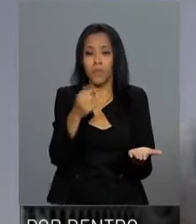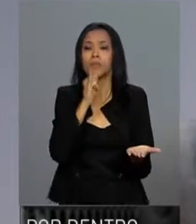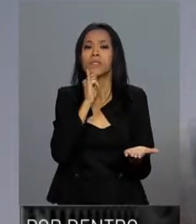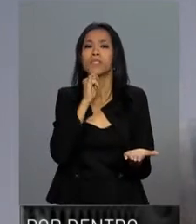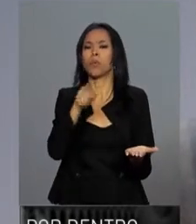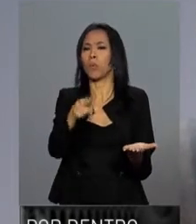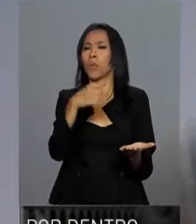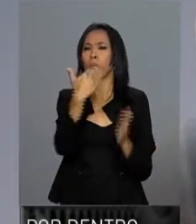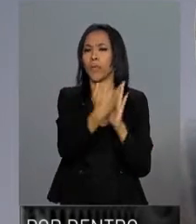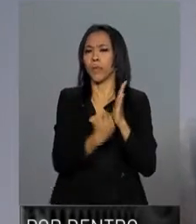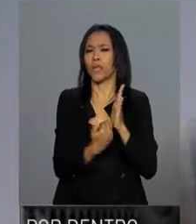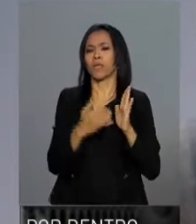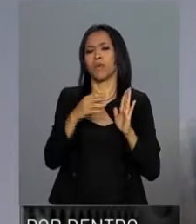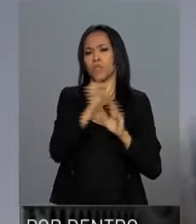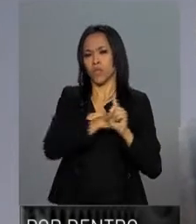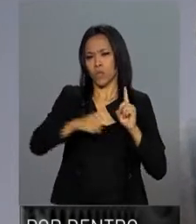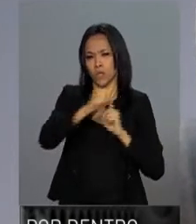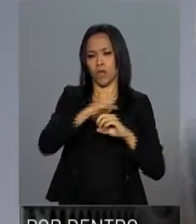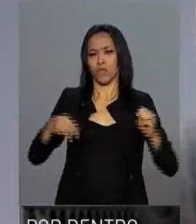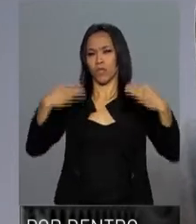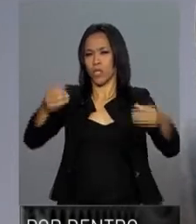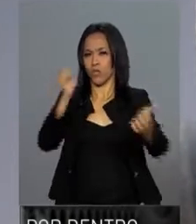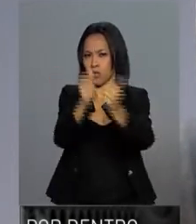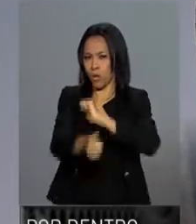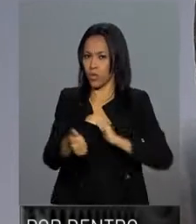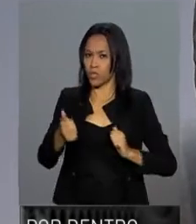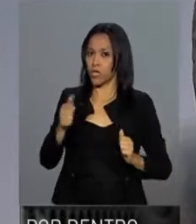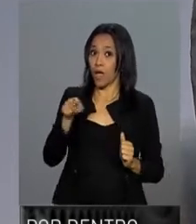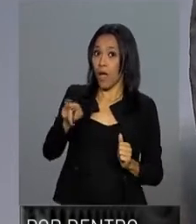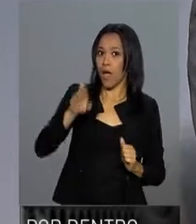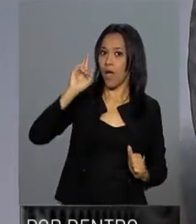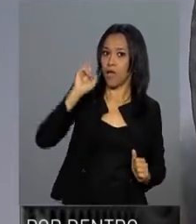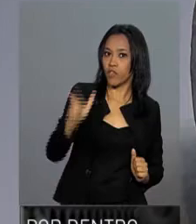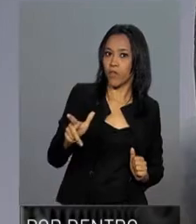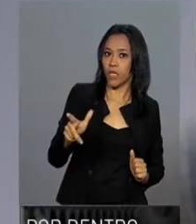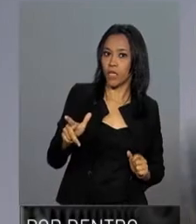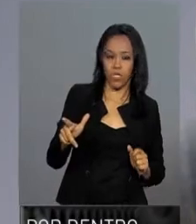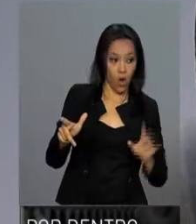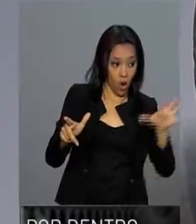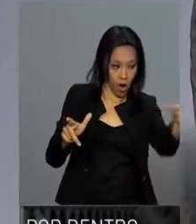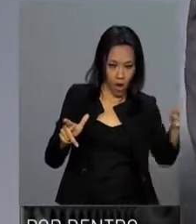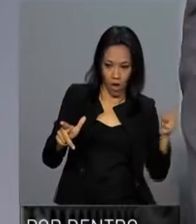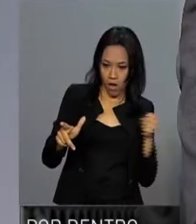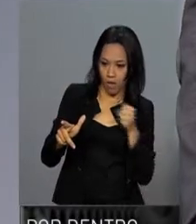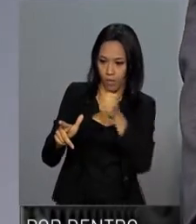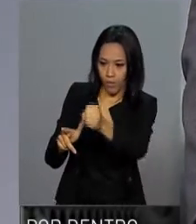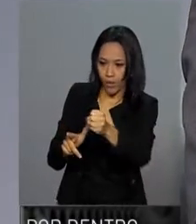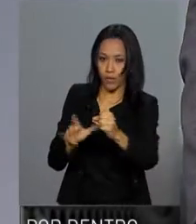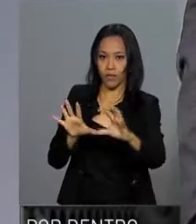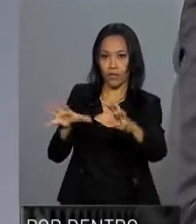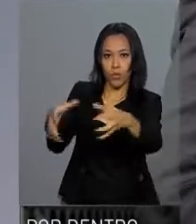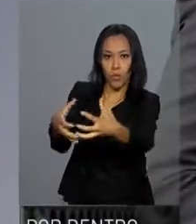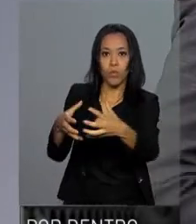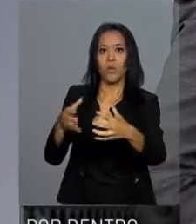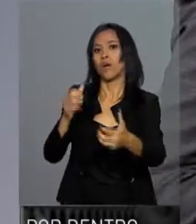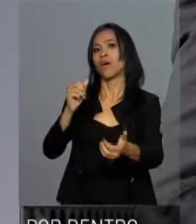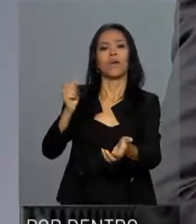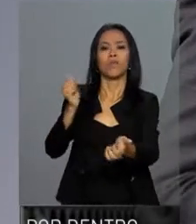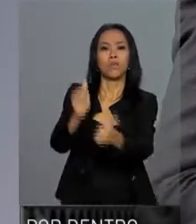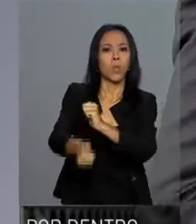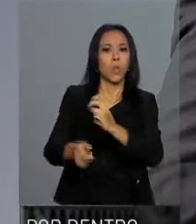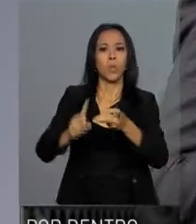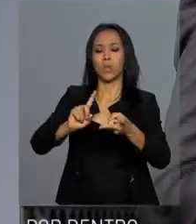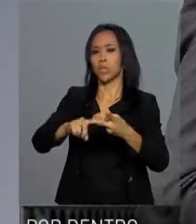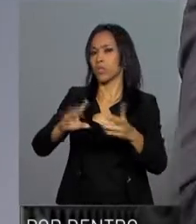social do ministério do esporte tem um talento diferenciado ea gente possa migrar ele para o clube uma confederação um